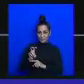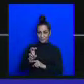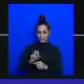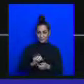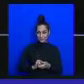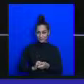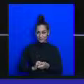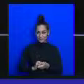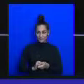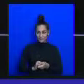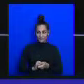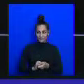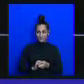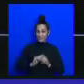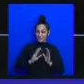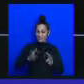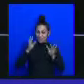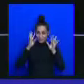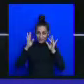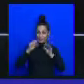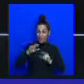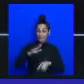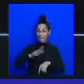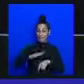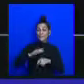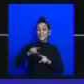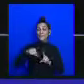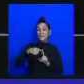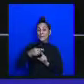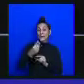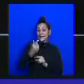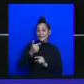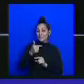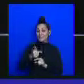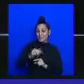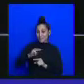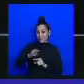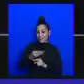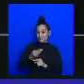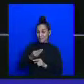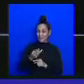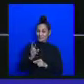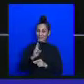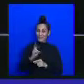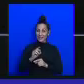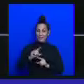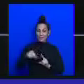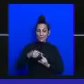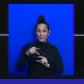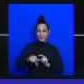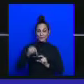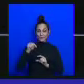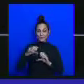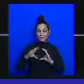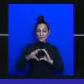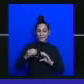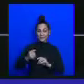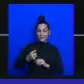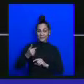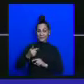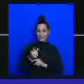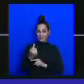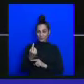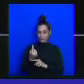45. Já pensou? Mais de 7 milhões de reais. Mais um número sorteado.